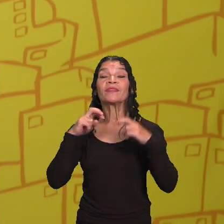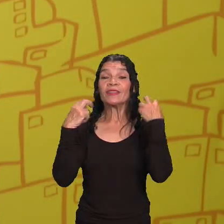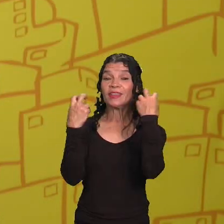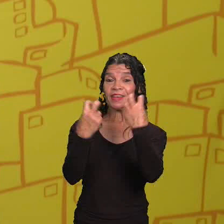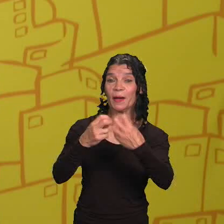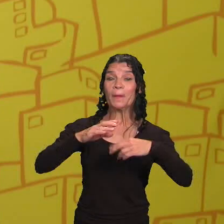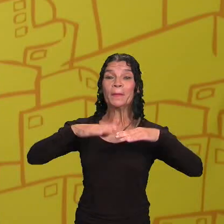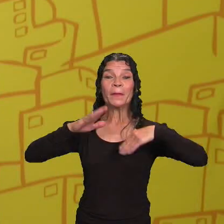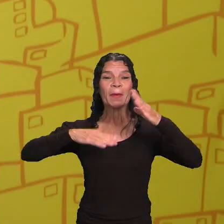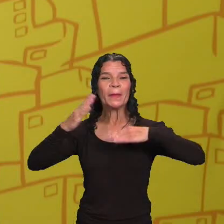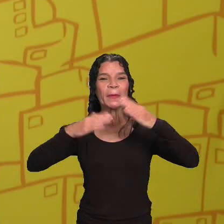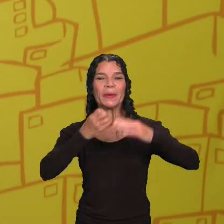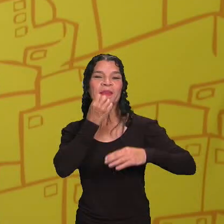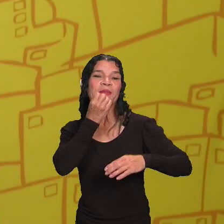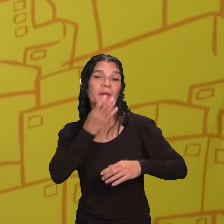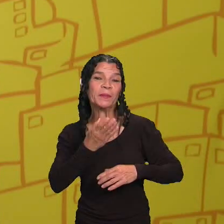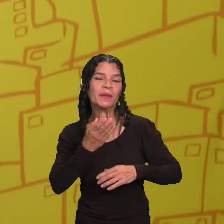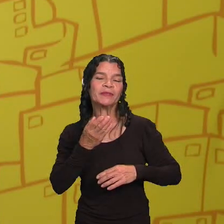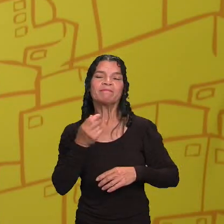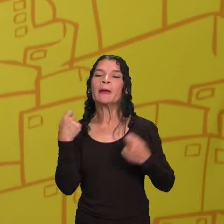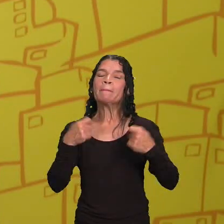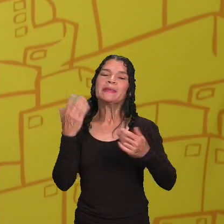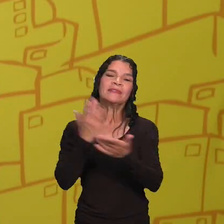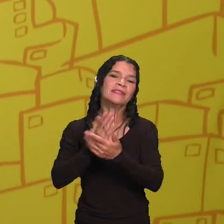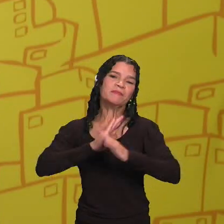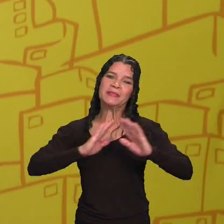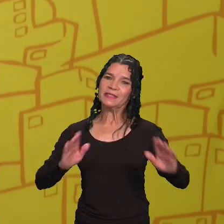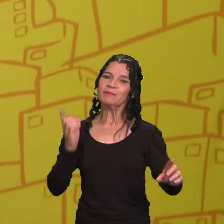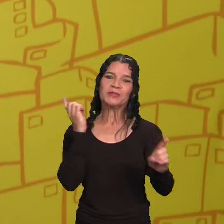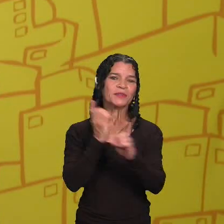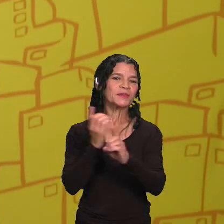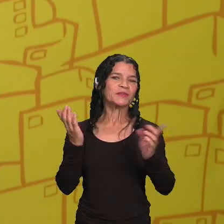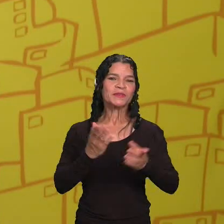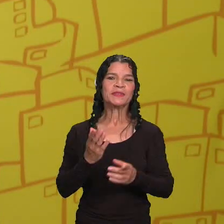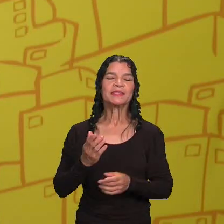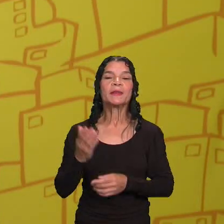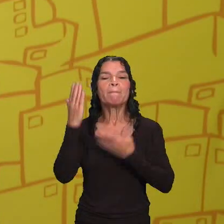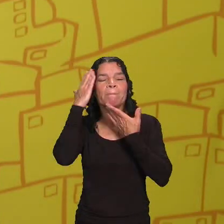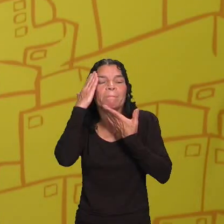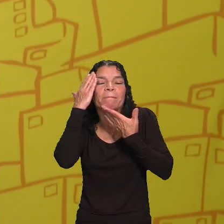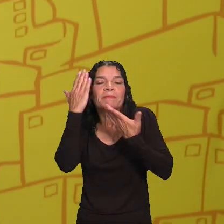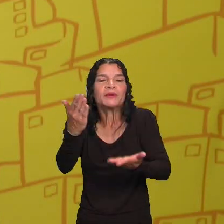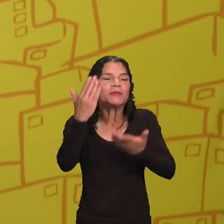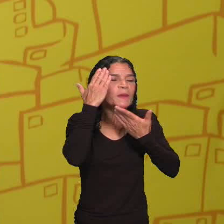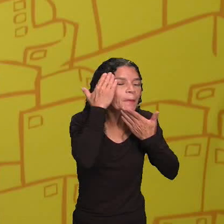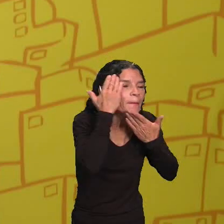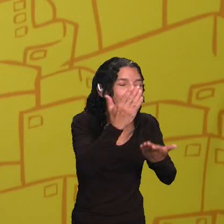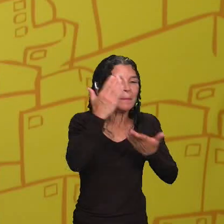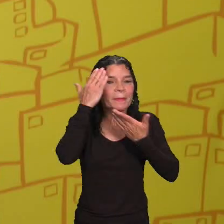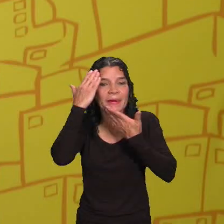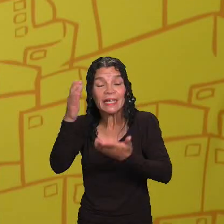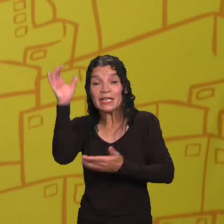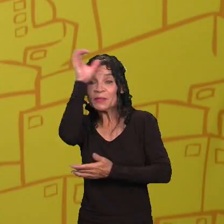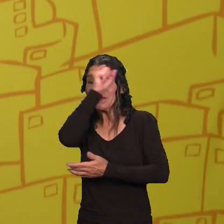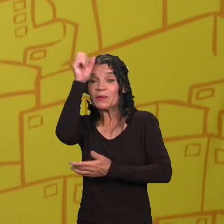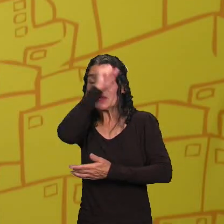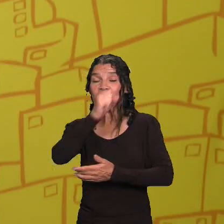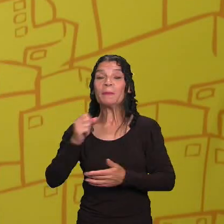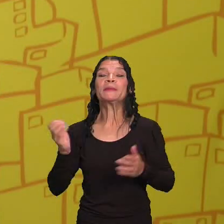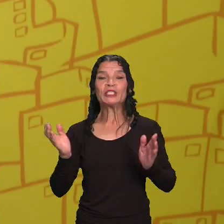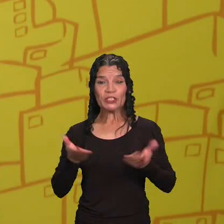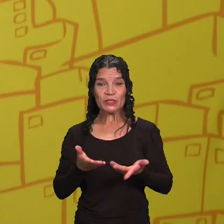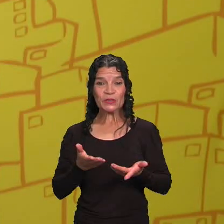muito rica, mas eu vou precisar encerrar o nosso encontro. Muito obrigado pelo aprendizado de hoje. E eu posso